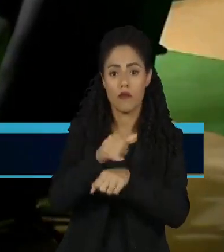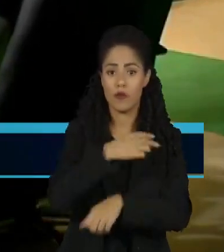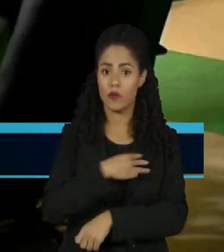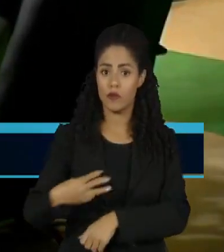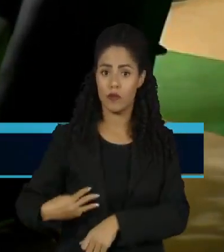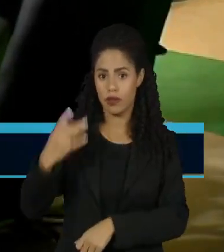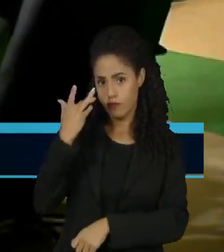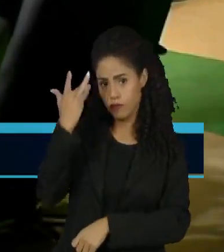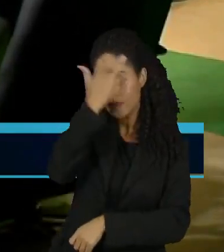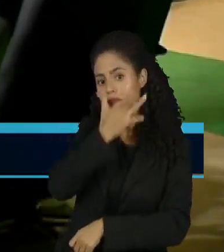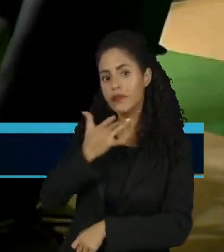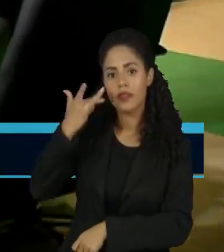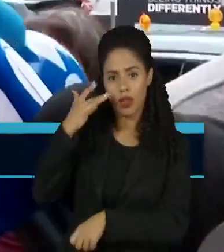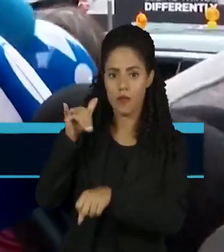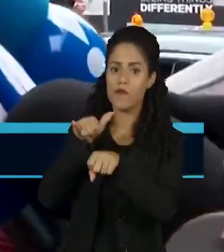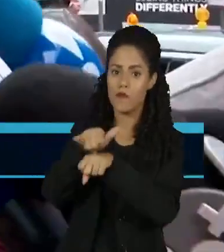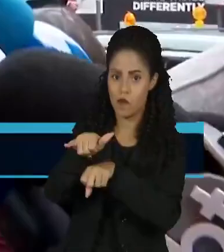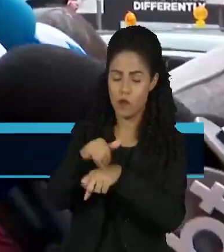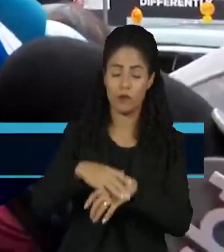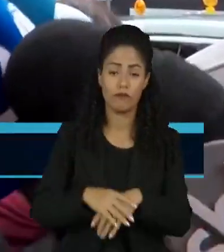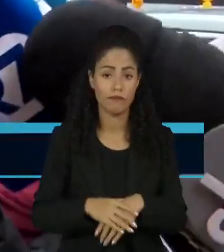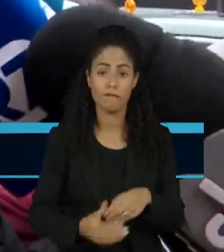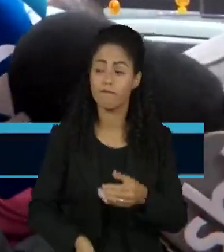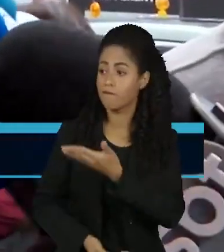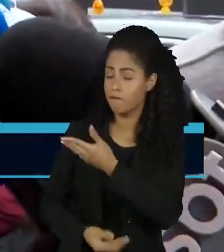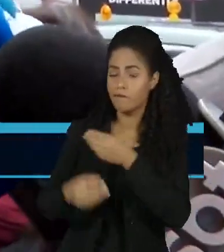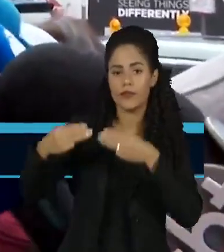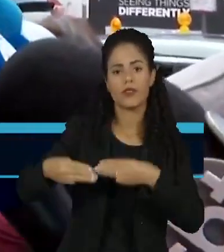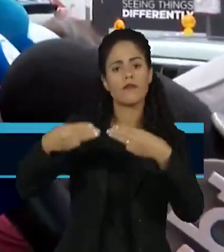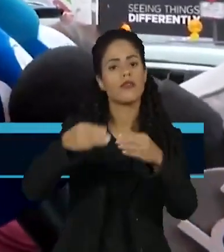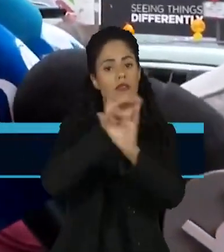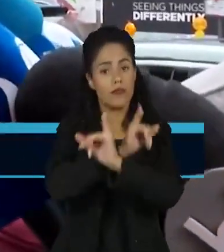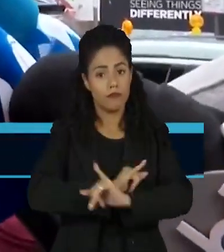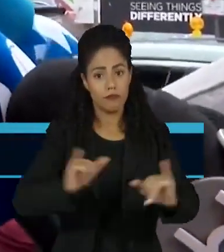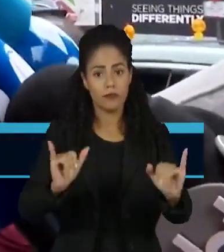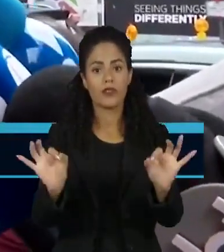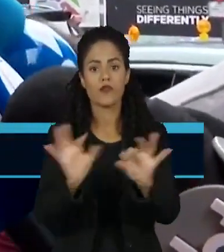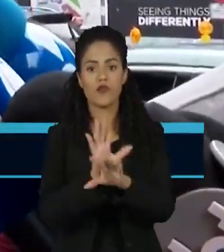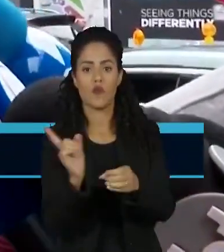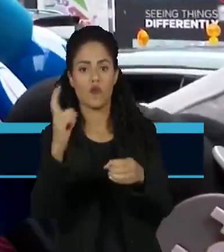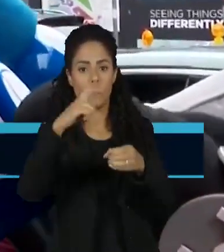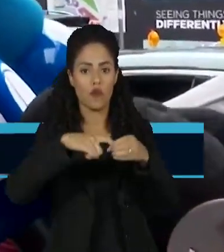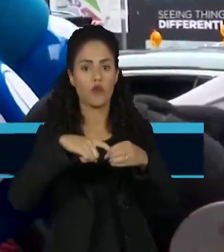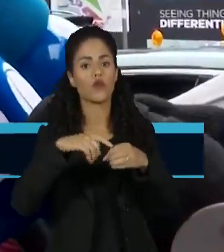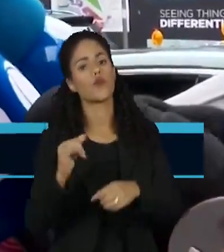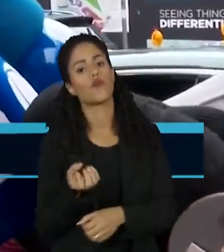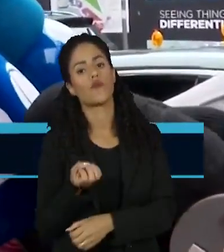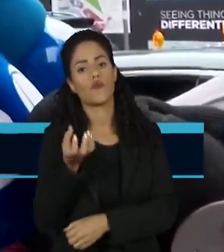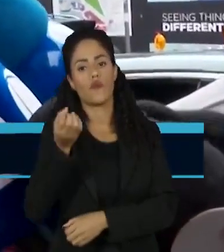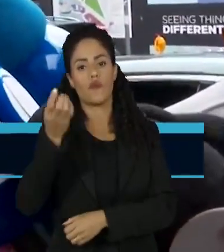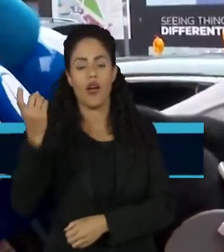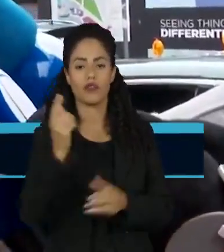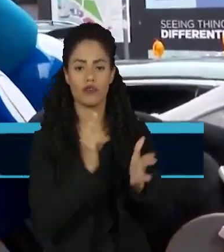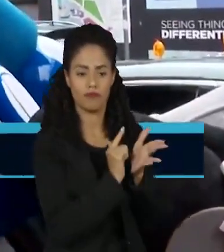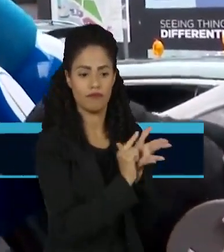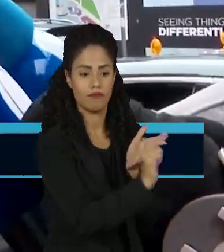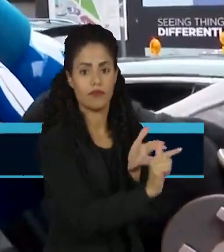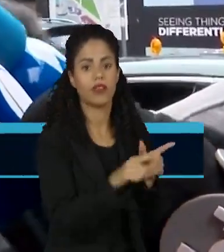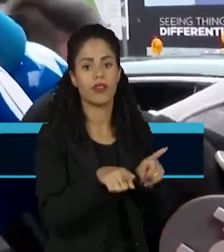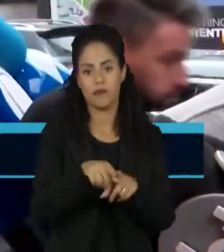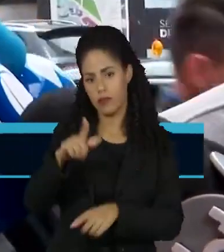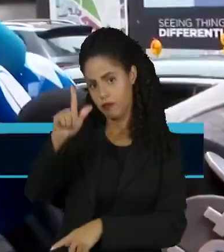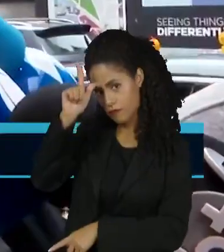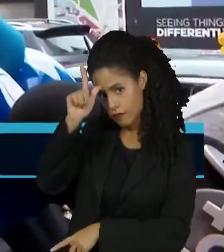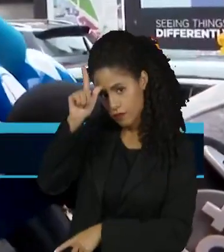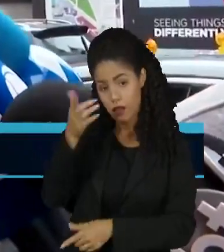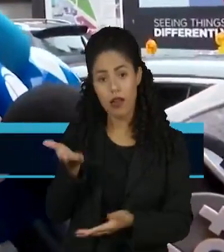ministro da Fazenda, Fernando Haddad. O ministério informou que, após retornar de viagem para países do Oriente Médio e Alemanha,